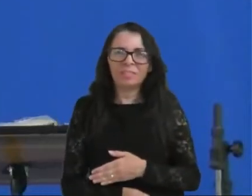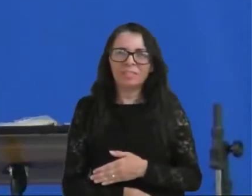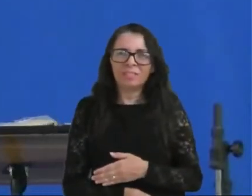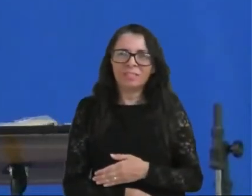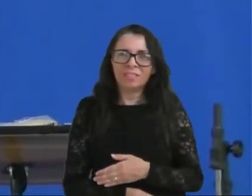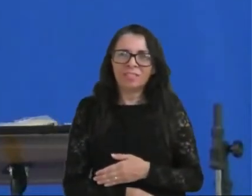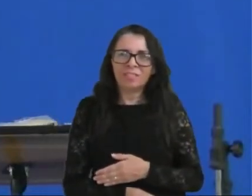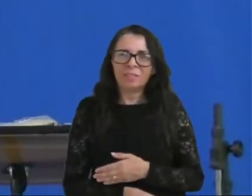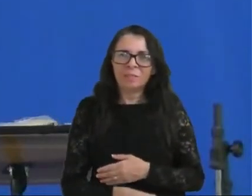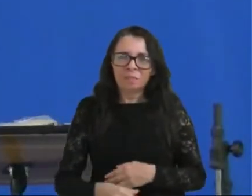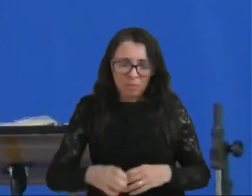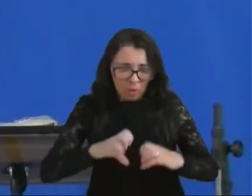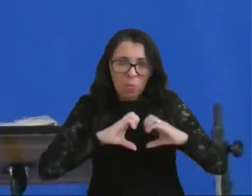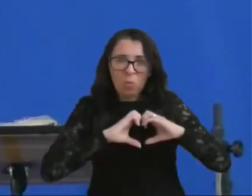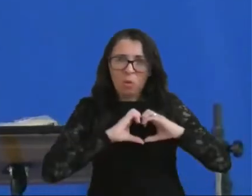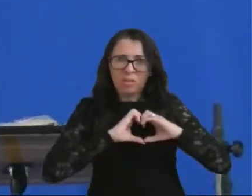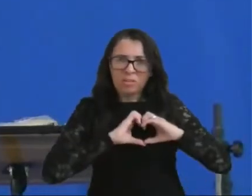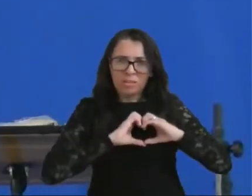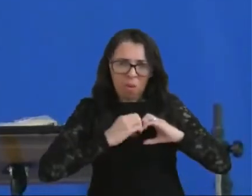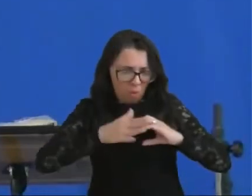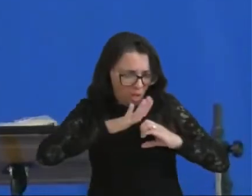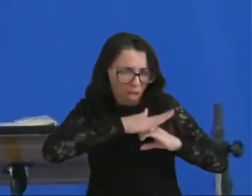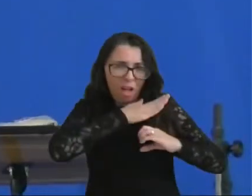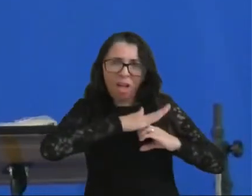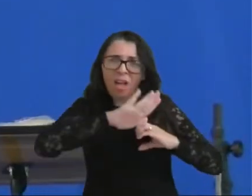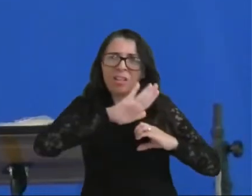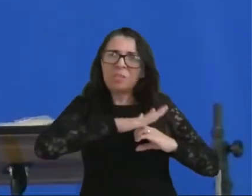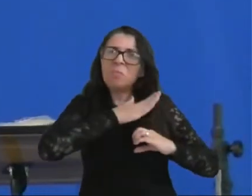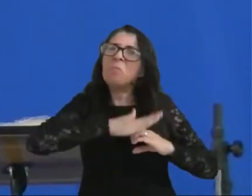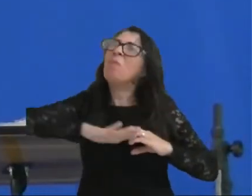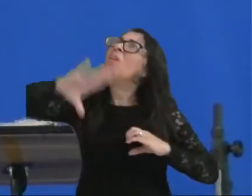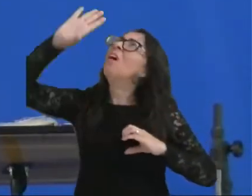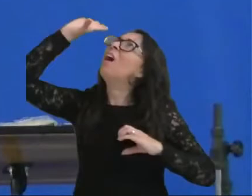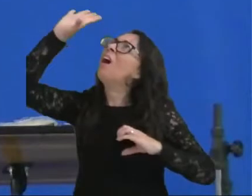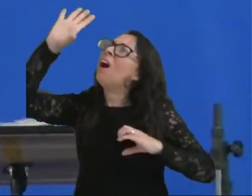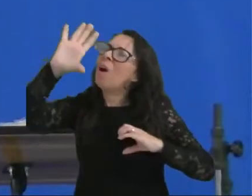das primeiras obras. É tempo